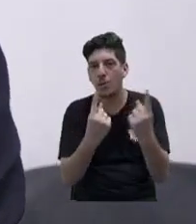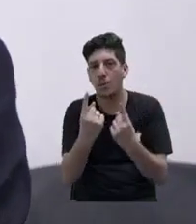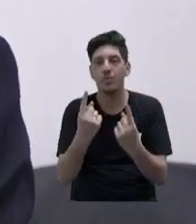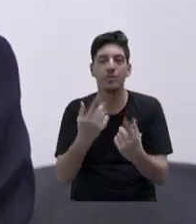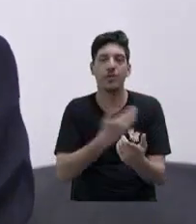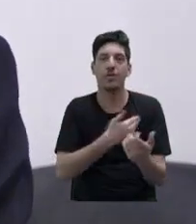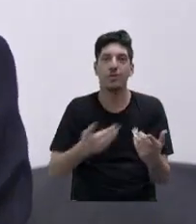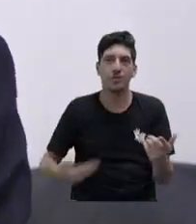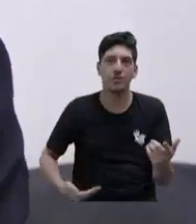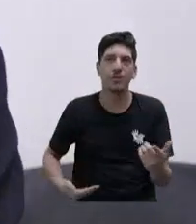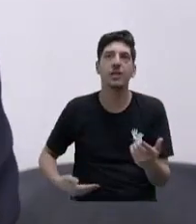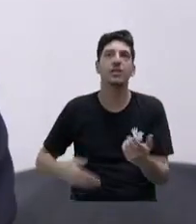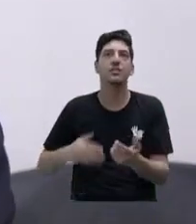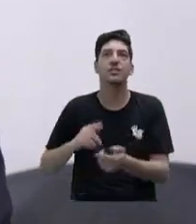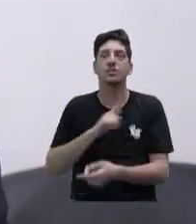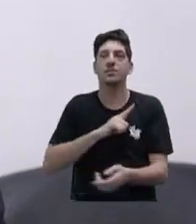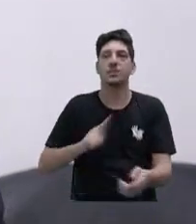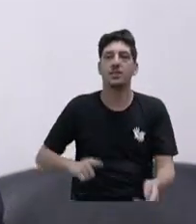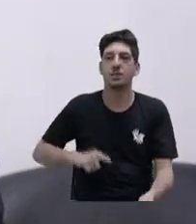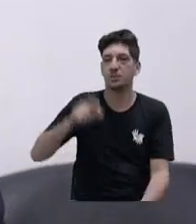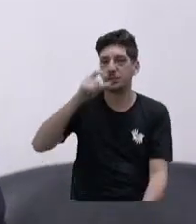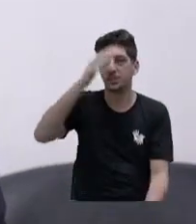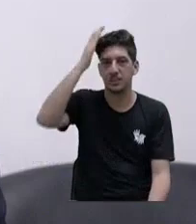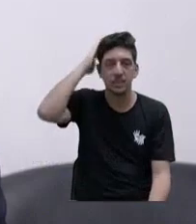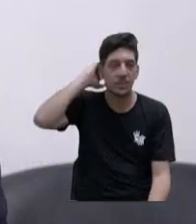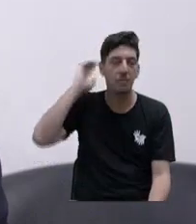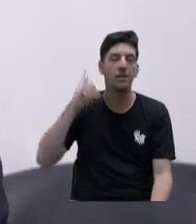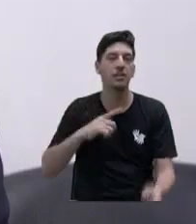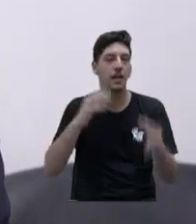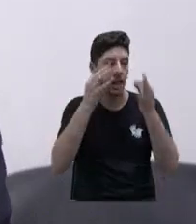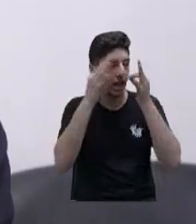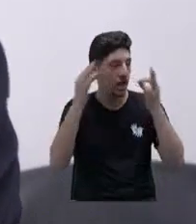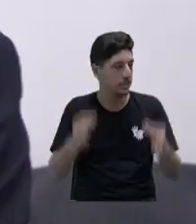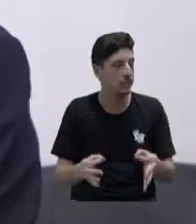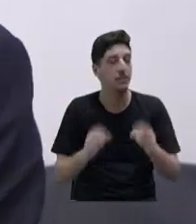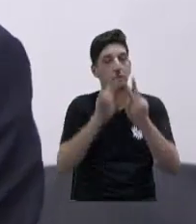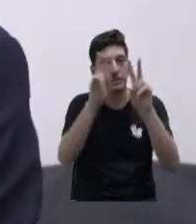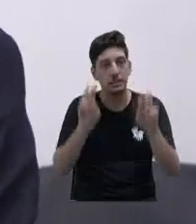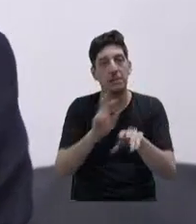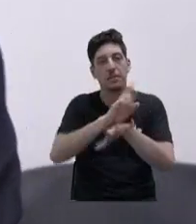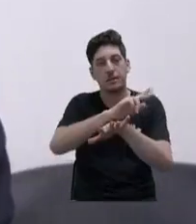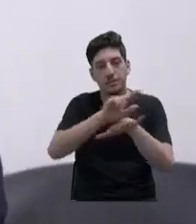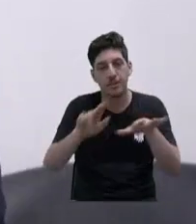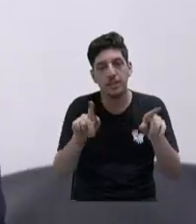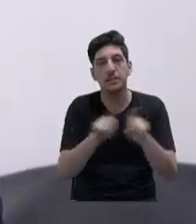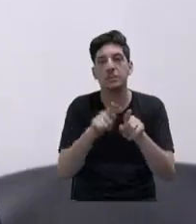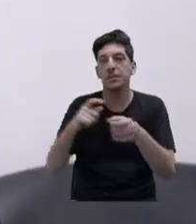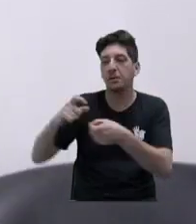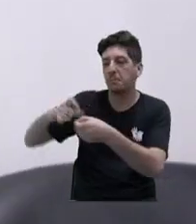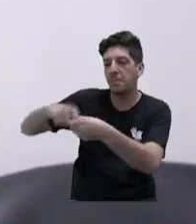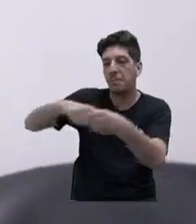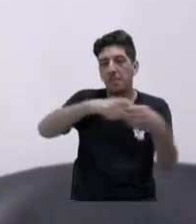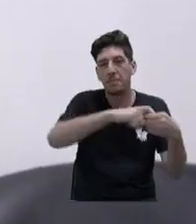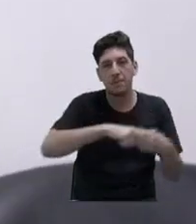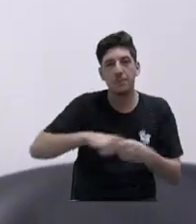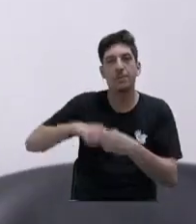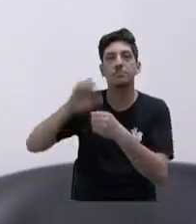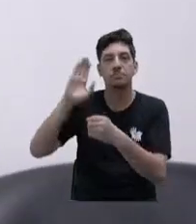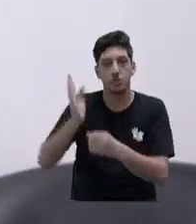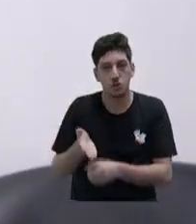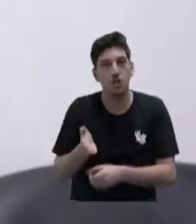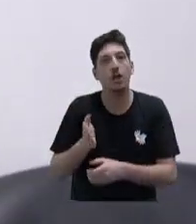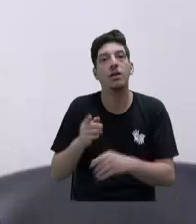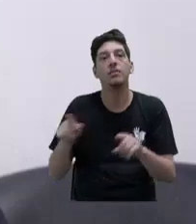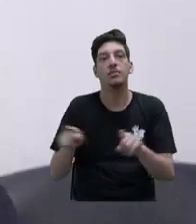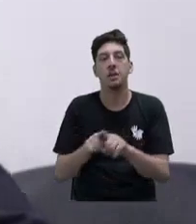governo, o governador Zema, está muito atento quanto a essas questões, tanto é que está aí as concessões que já estão acontecendo,